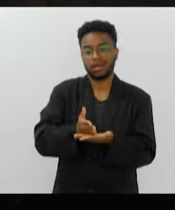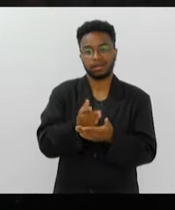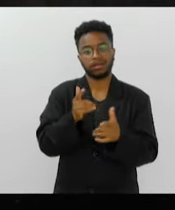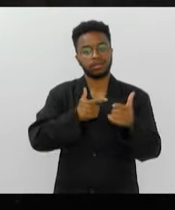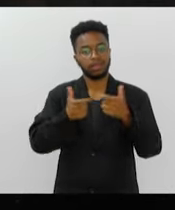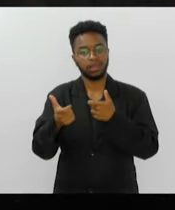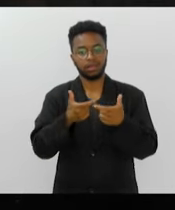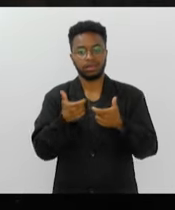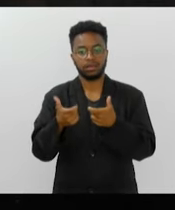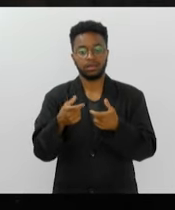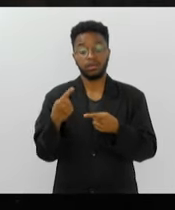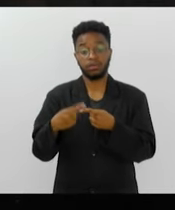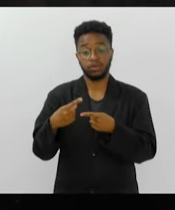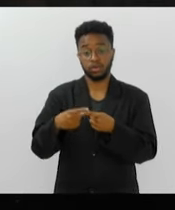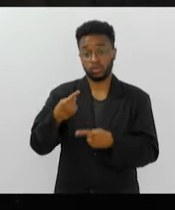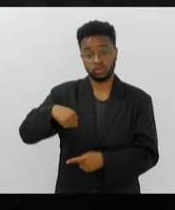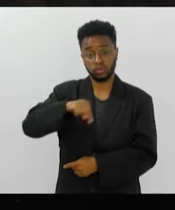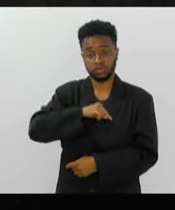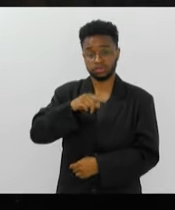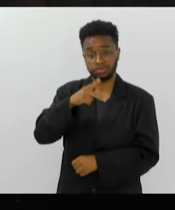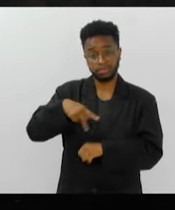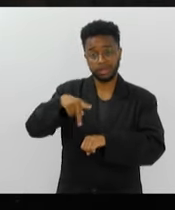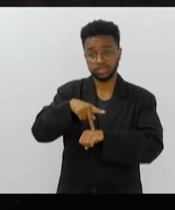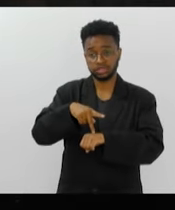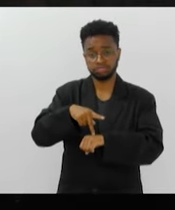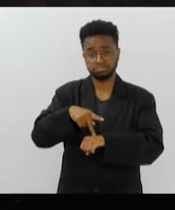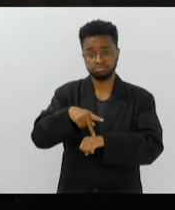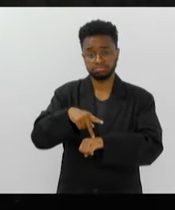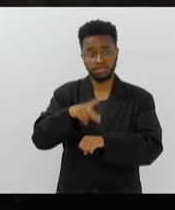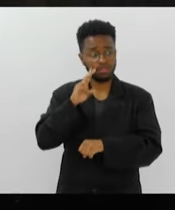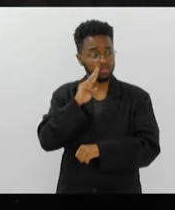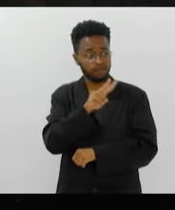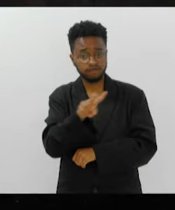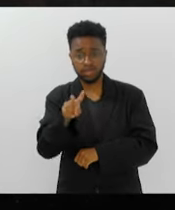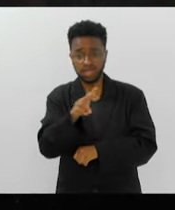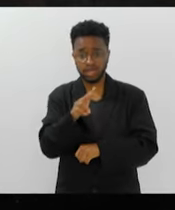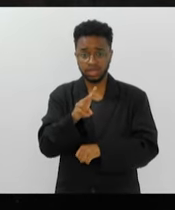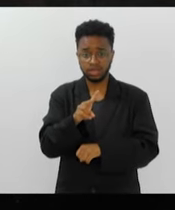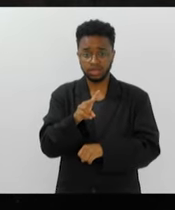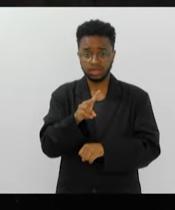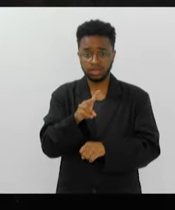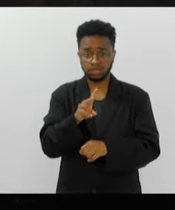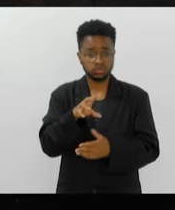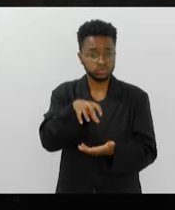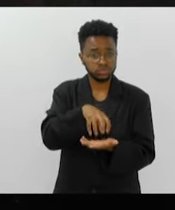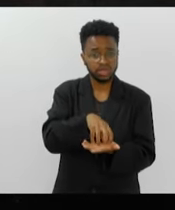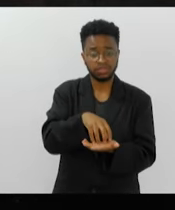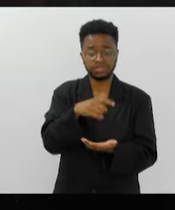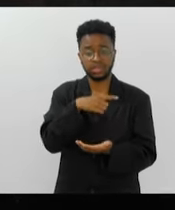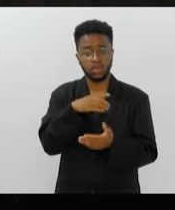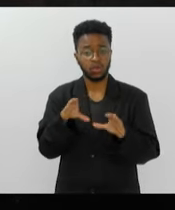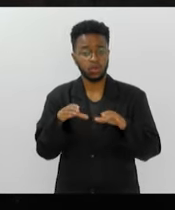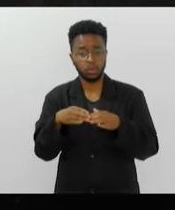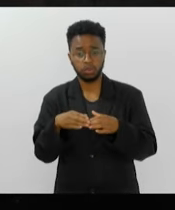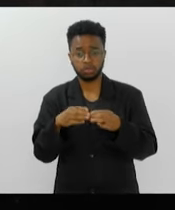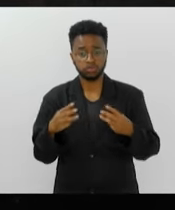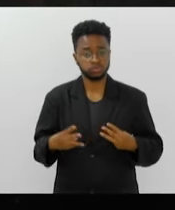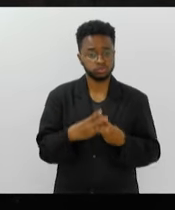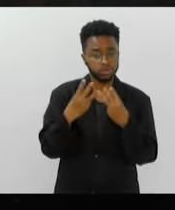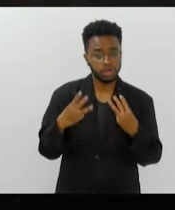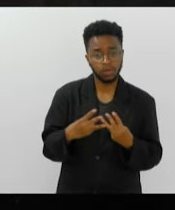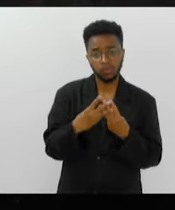porque o nosso país é só andar aqui pelo centro da cidade tem colônia Judaica